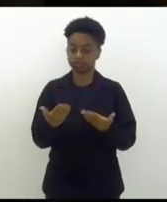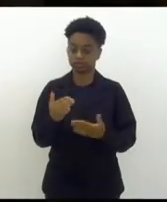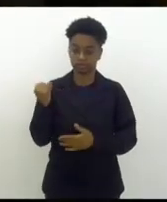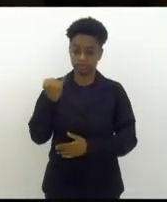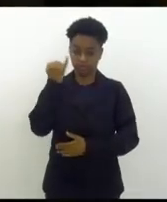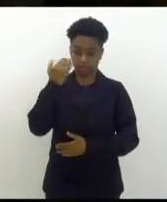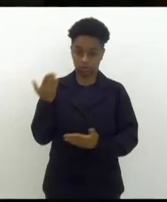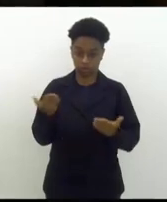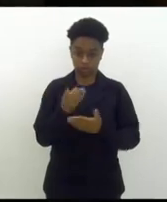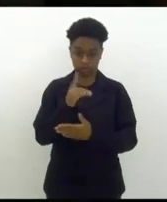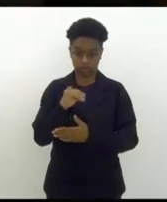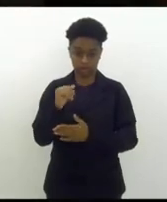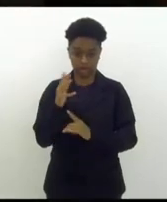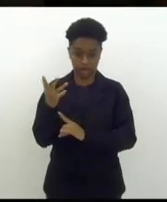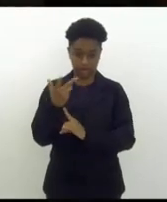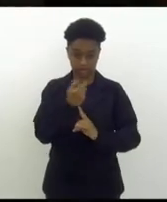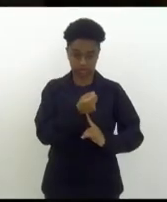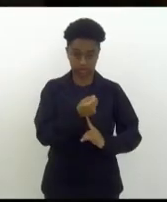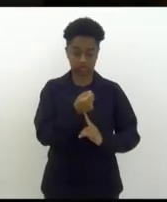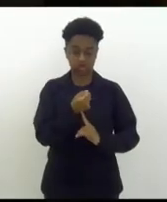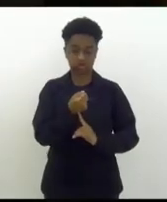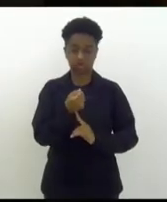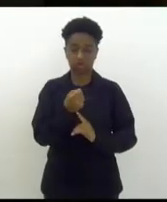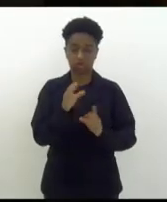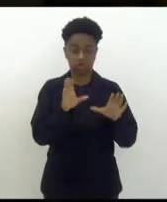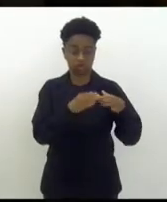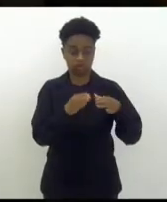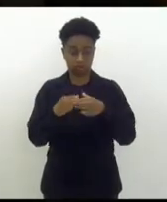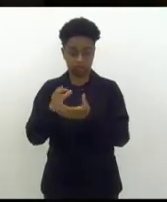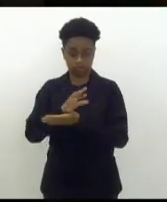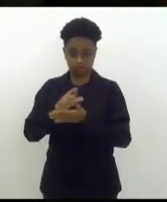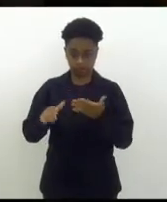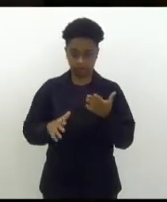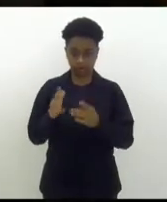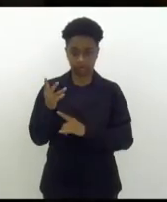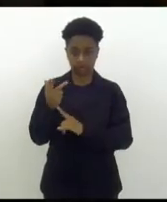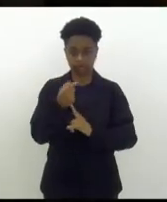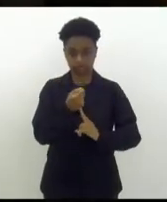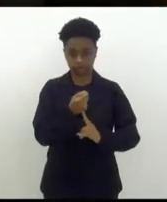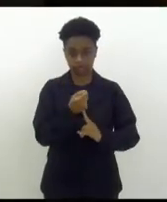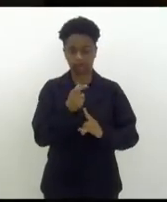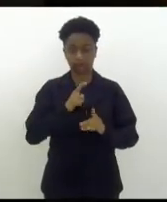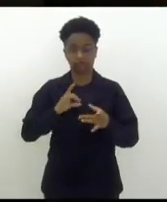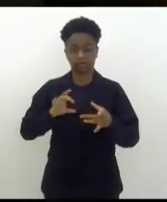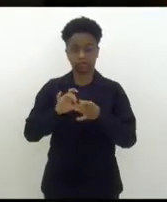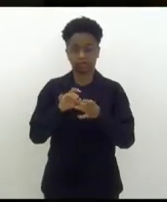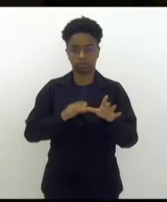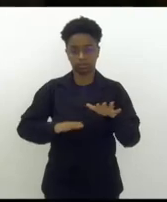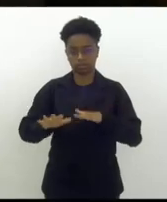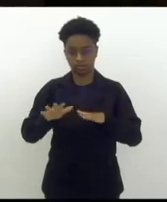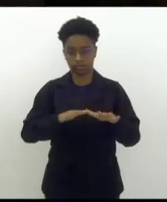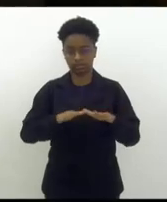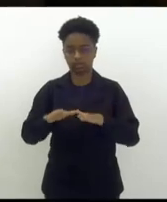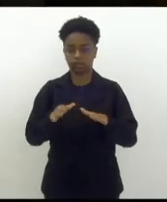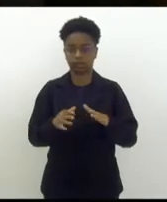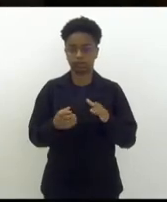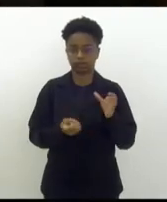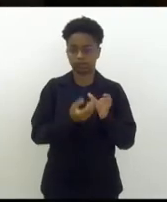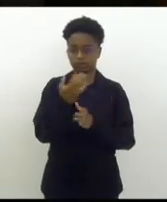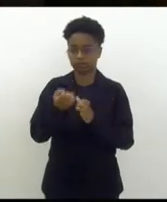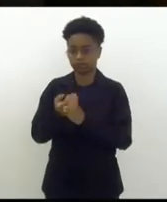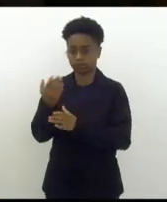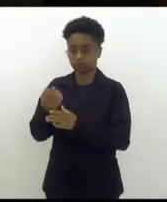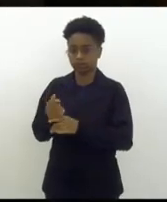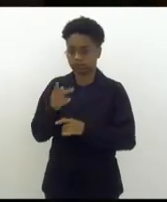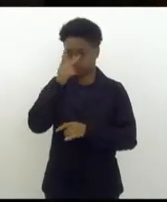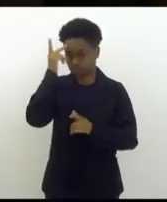hoje no dia do artista a classe artísticas diversas categorias que compõem o movimento é de produtoras